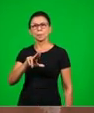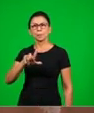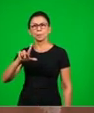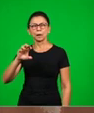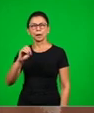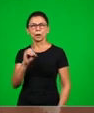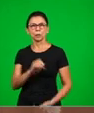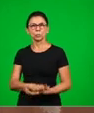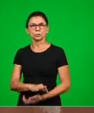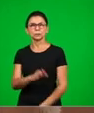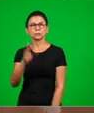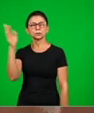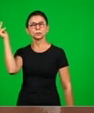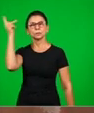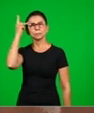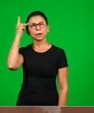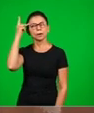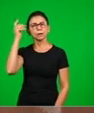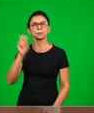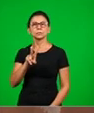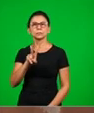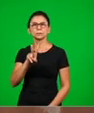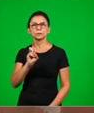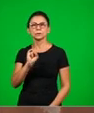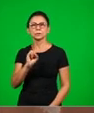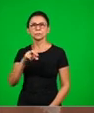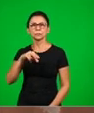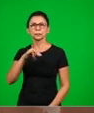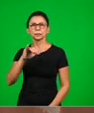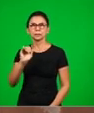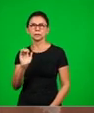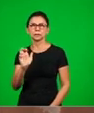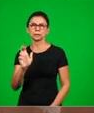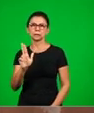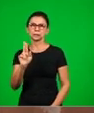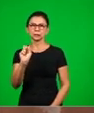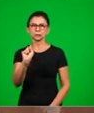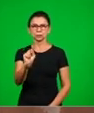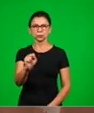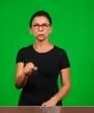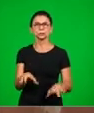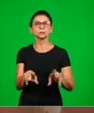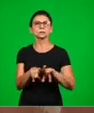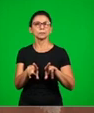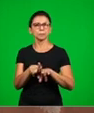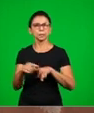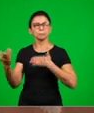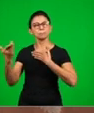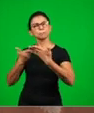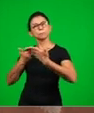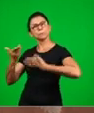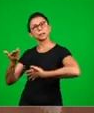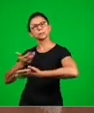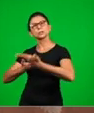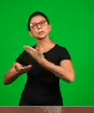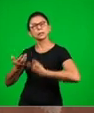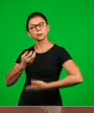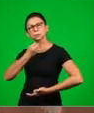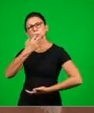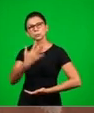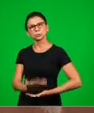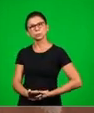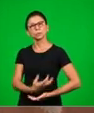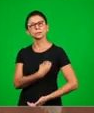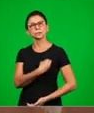São Paulo, Vinícius de Oliveira Lima, Pilar dos Teles. Temos tido uma contribuição muito grande dos irmãos